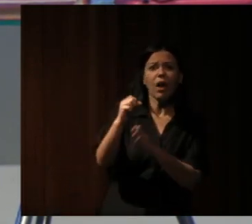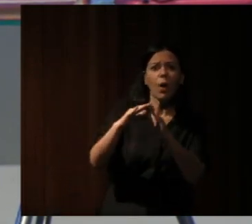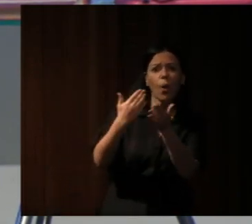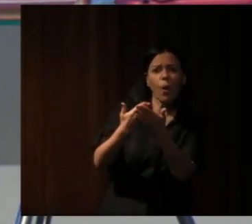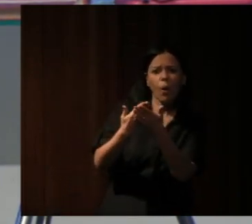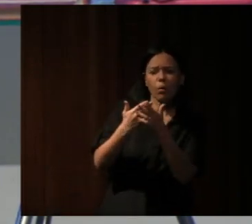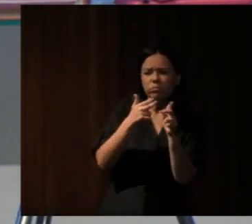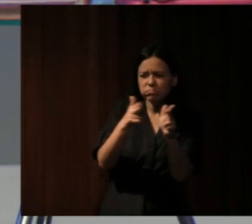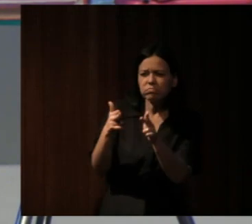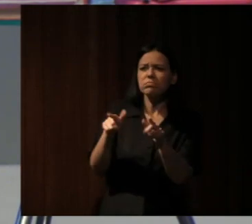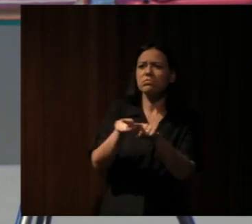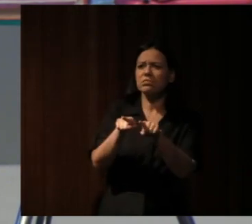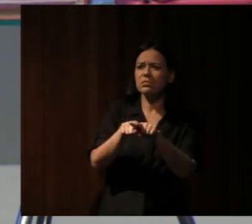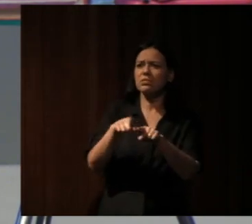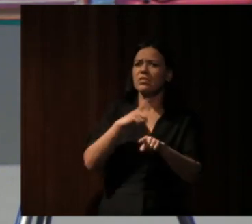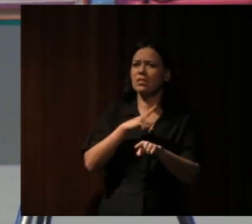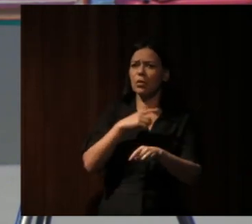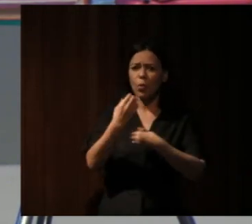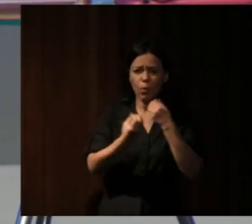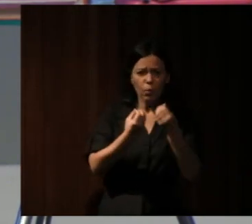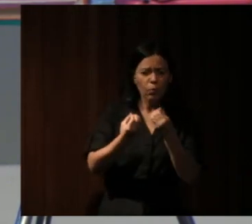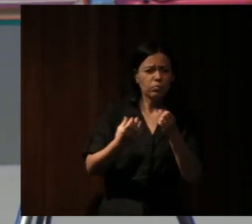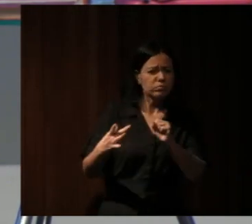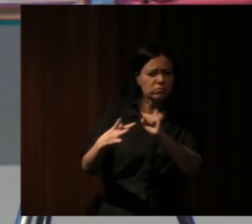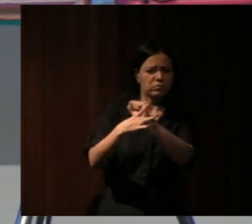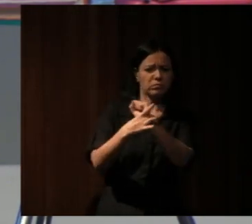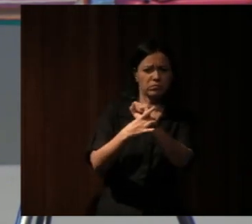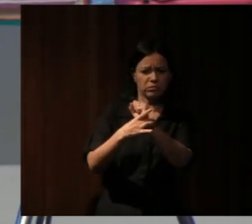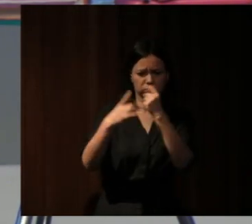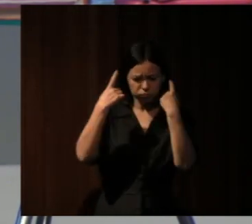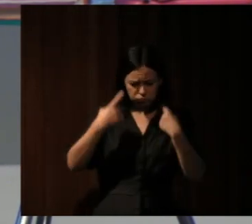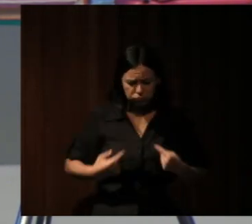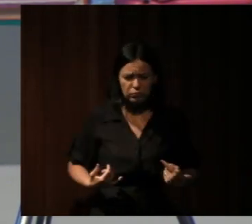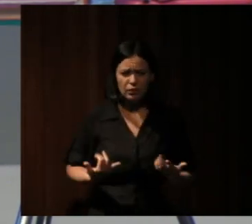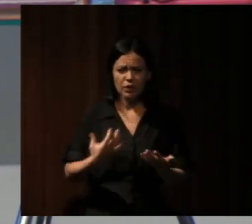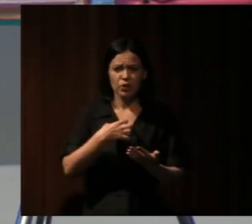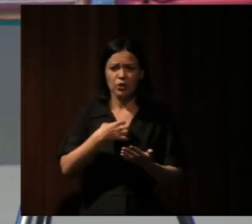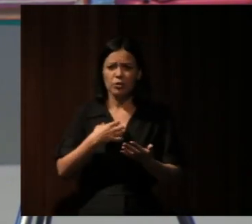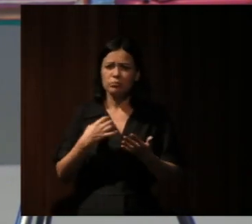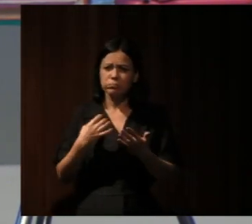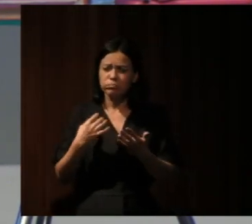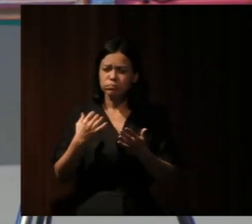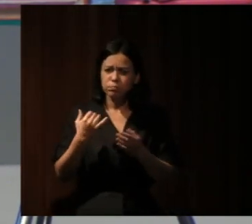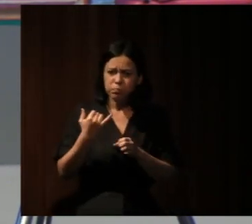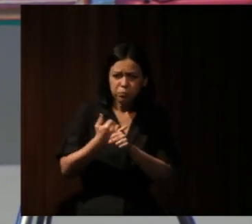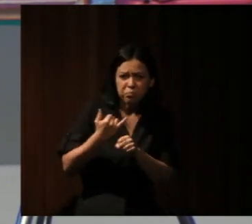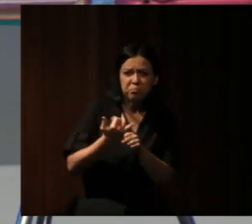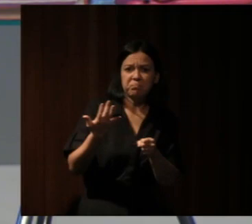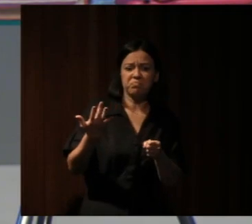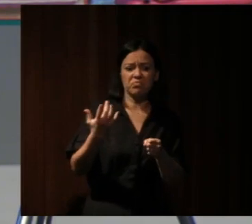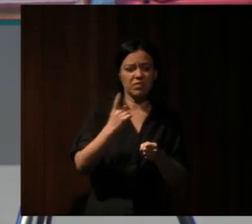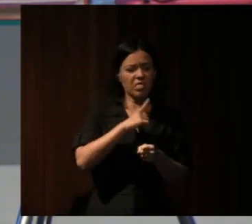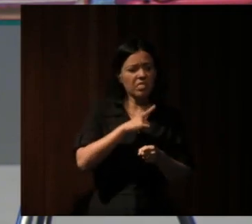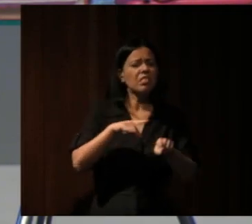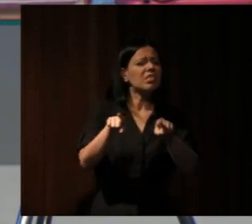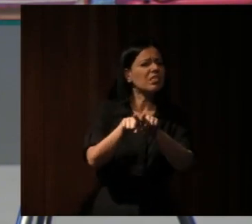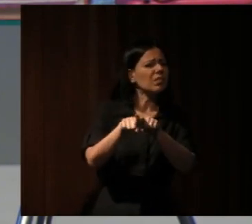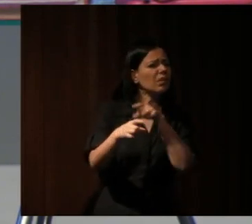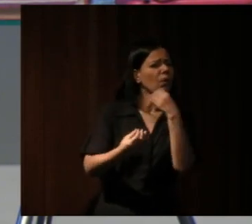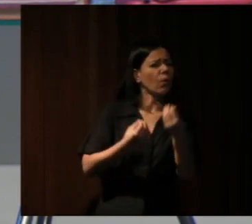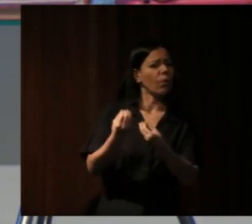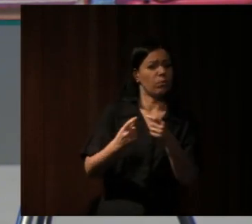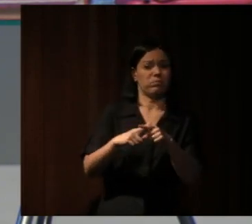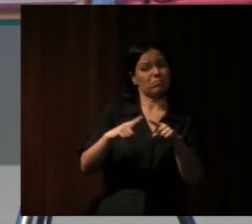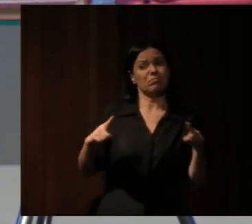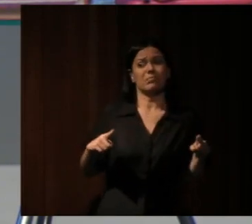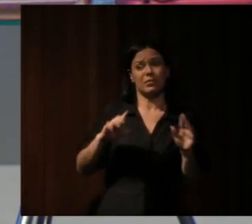detector de metal né porque o agressor ele eh enfim detector de metal eles falam de reconhecimento mas o agressor